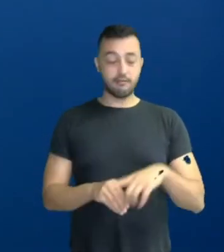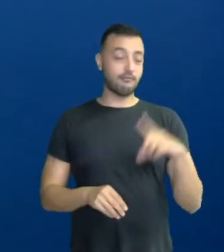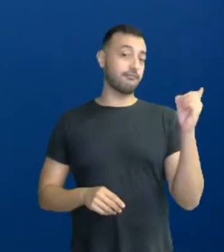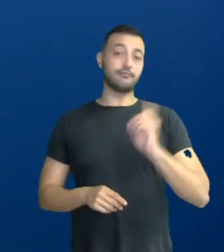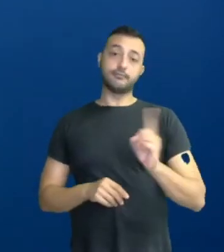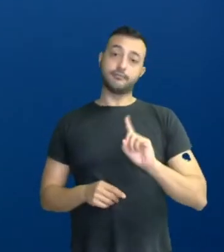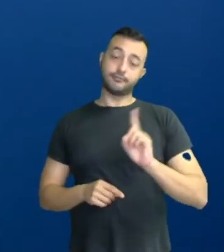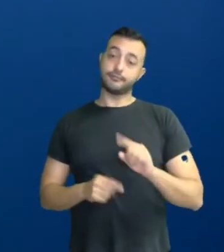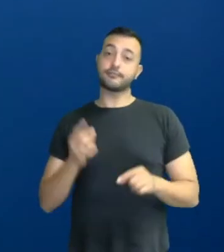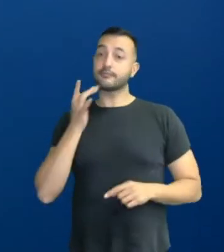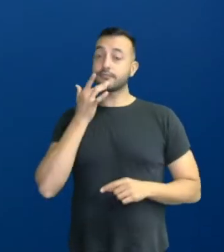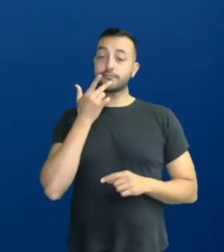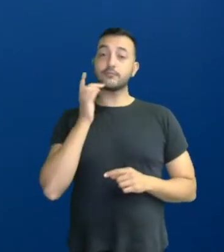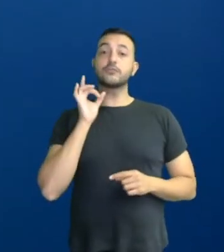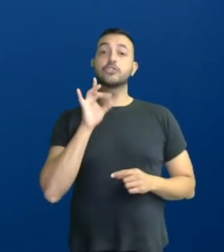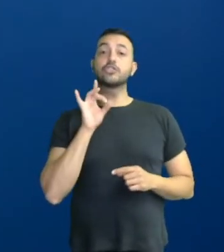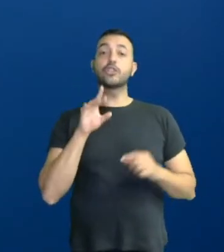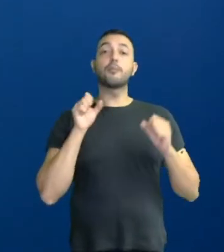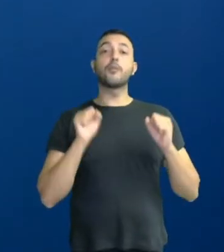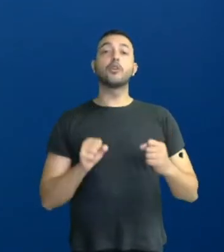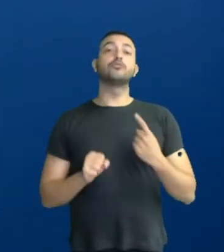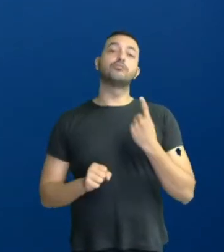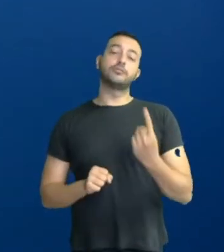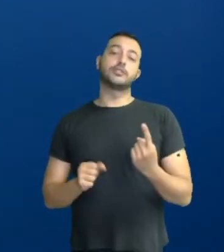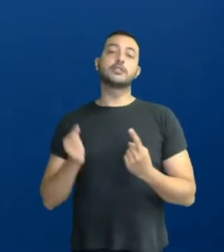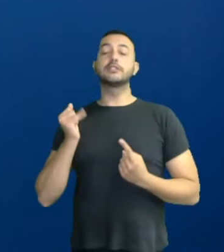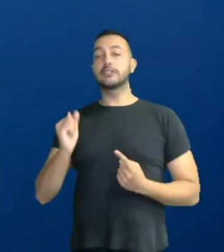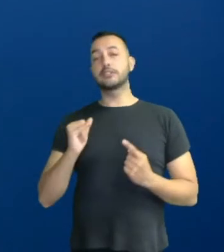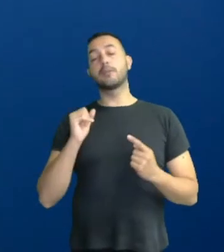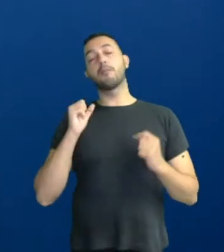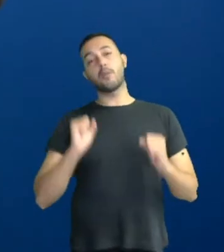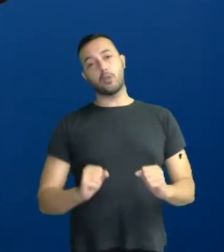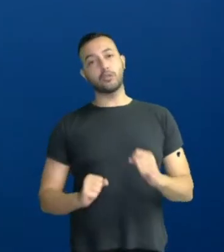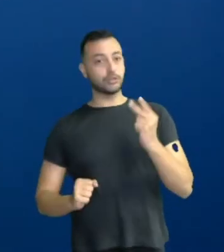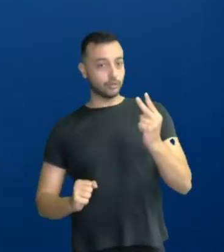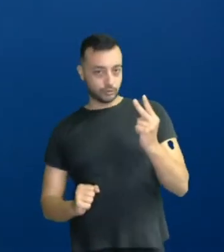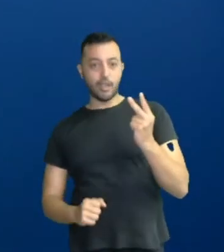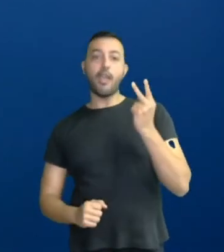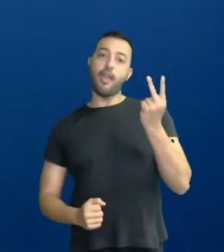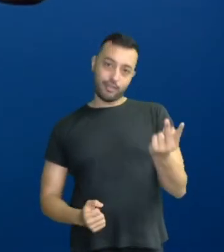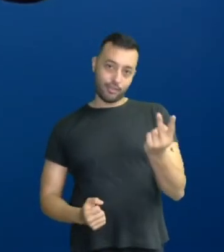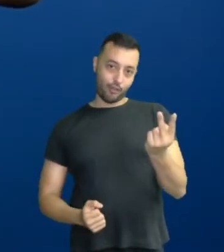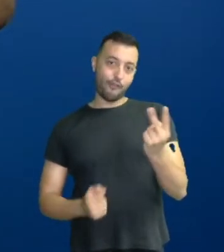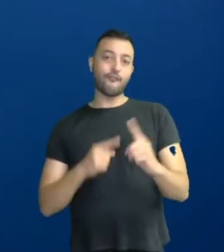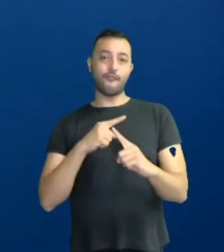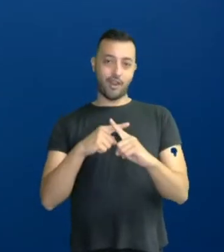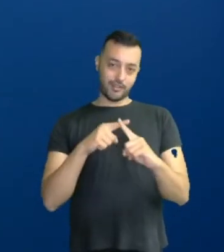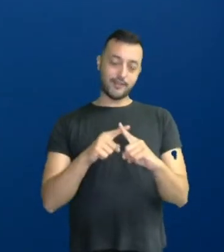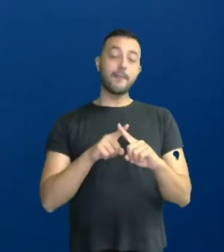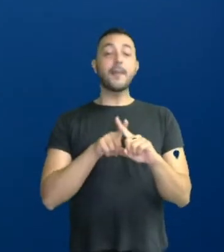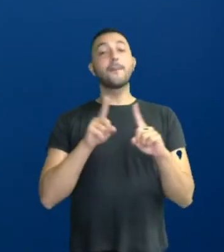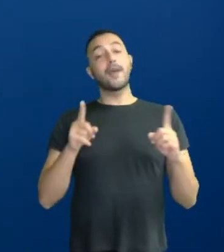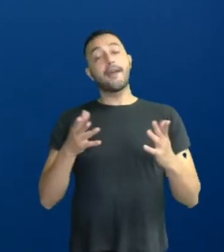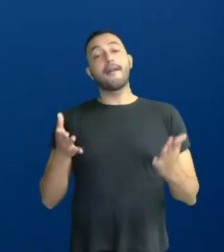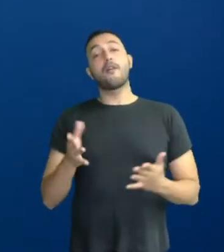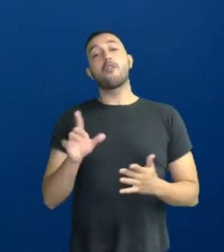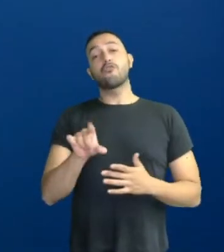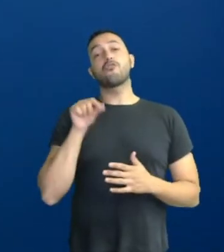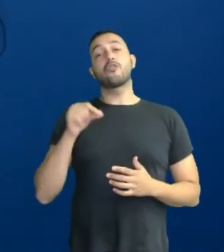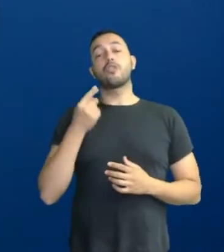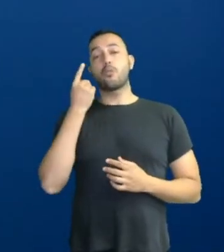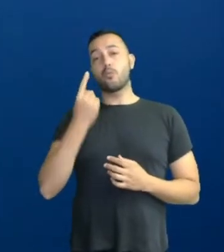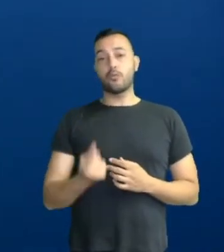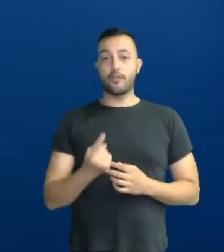certo? Ele só está dizendo que você só pode usar uma. Se pudesse usar 2, aí você ia fazer com 2 tipos de carne. Nesse caso, como só é um,